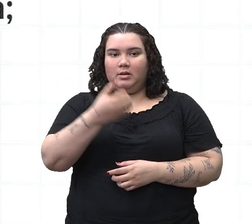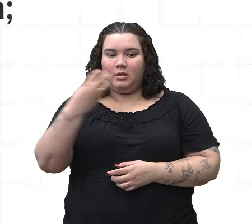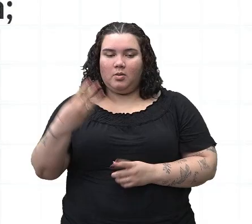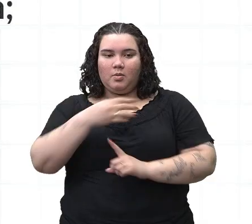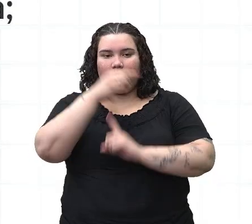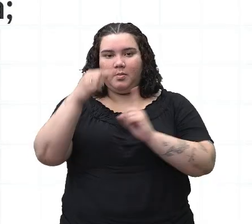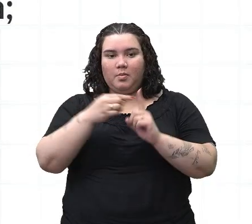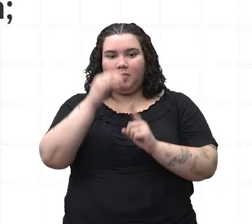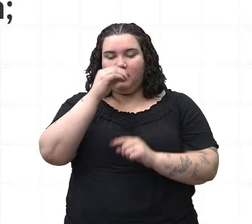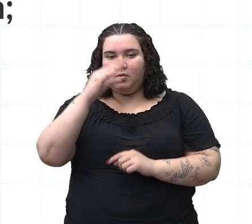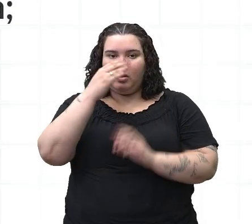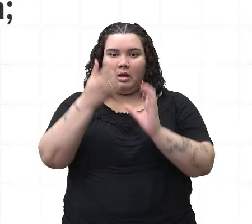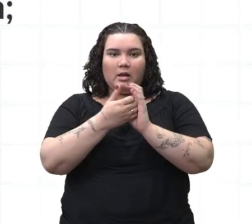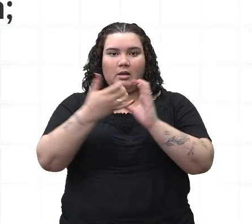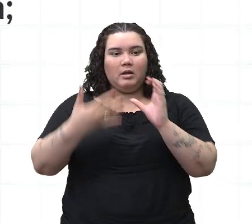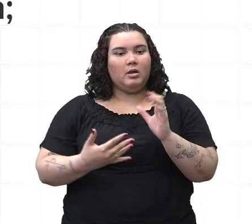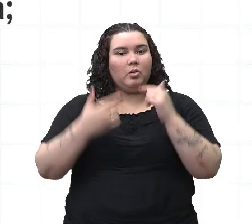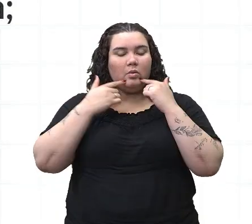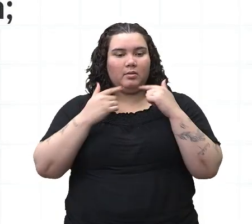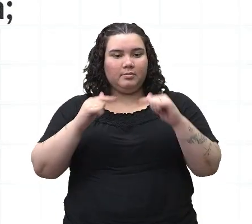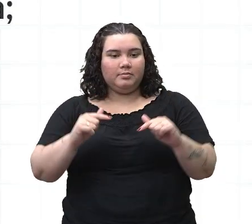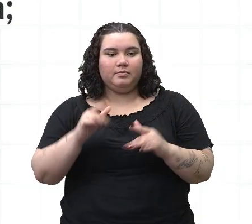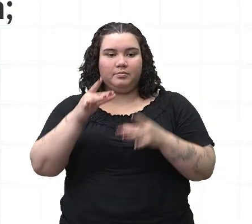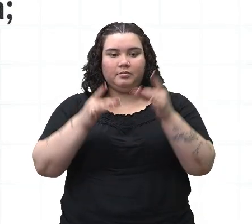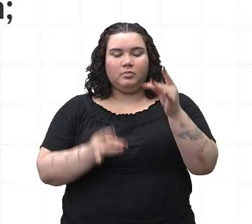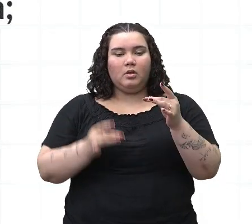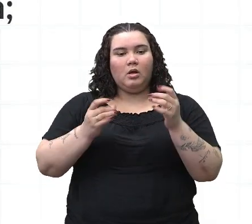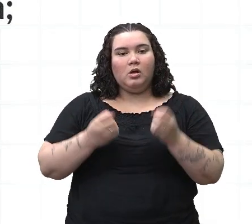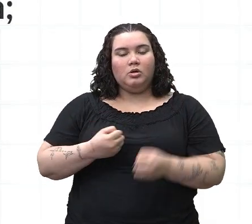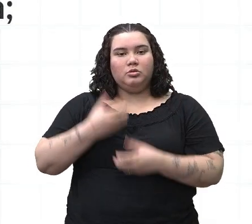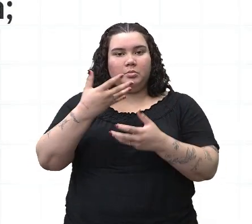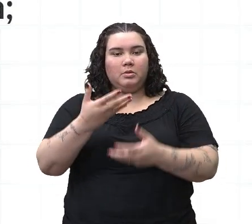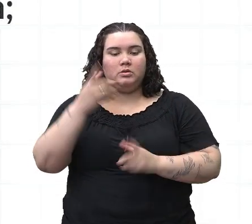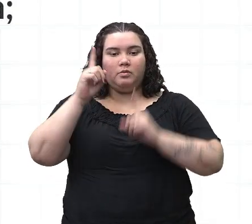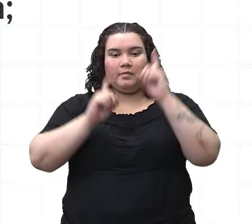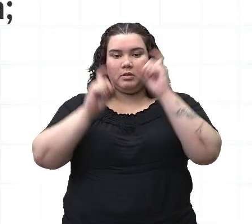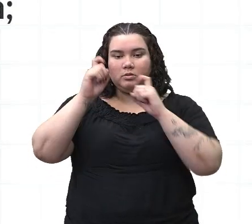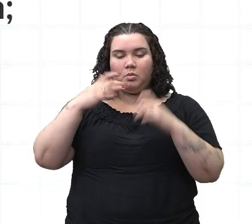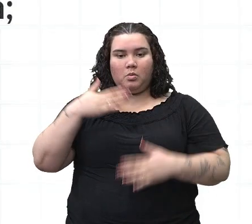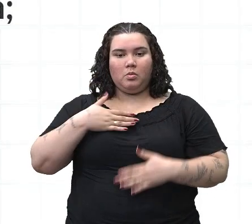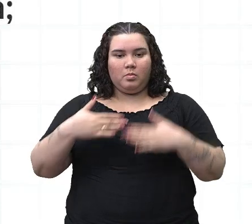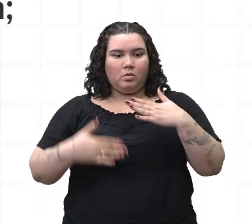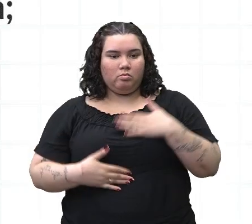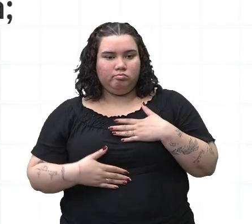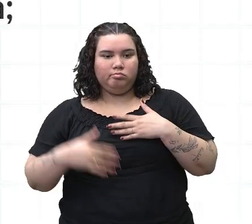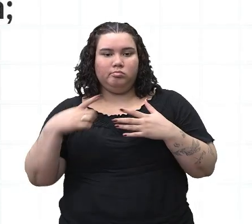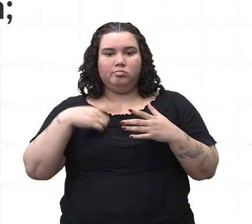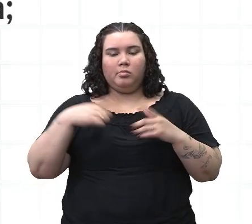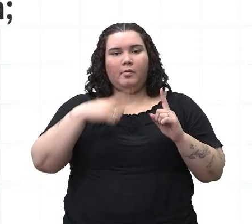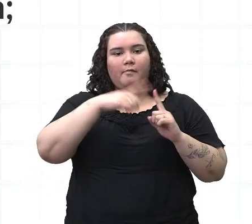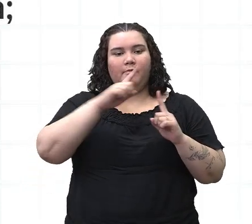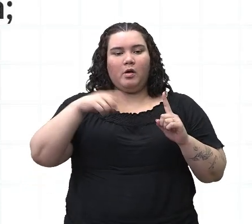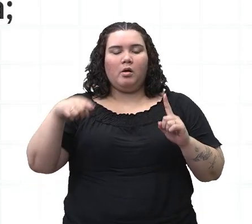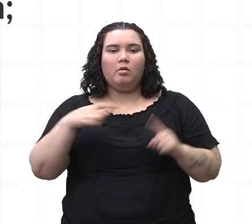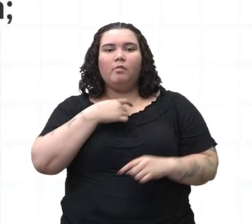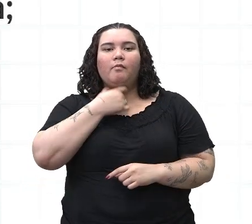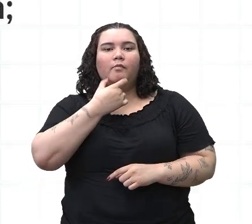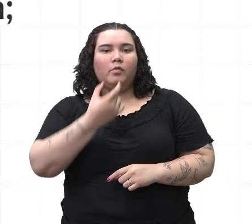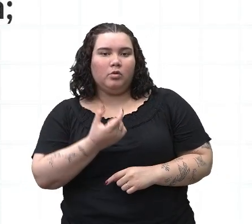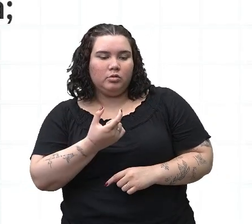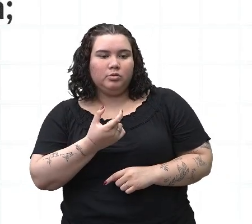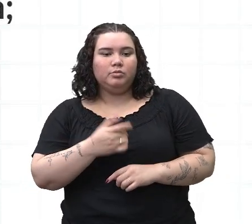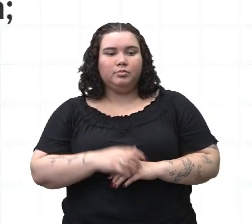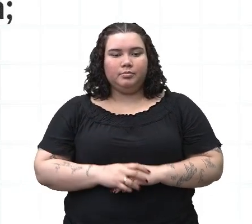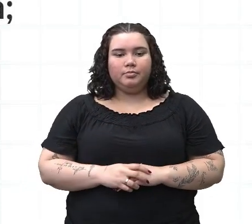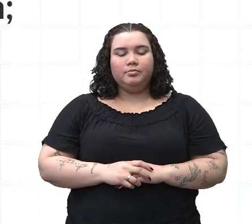conhecimento, elementos da linguagem. Detalhamento, expressão facial, corporal, gestual e variadas entonações